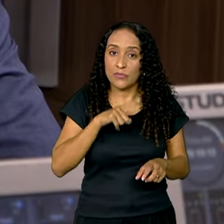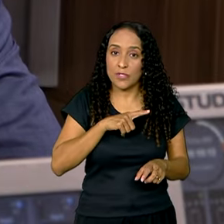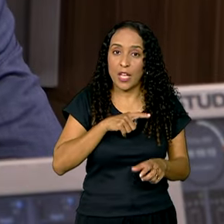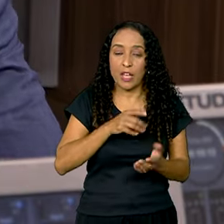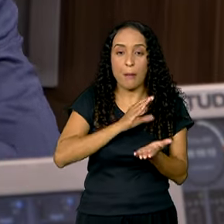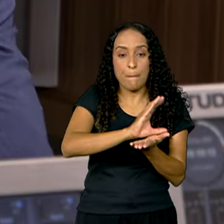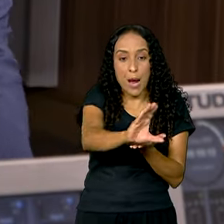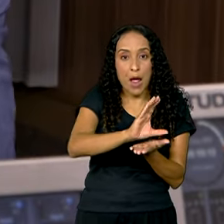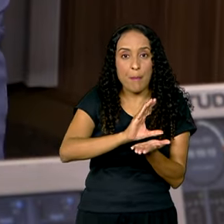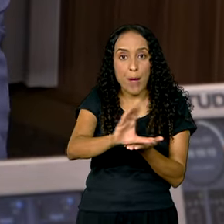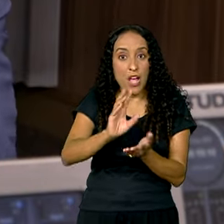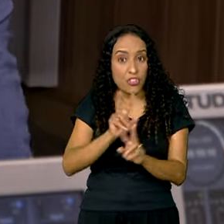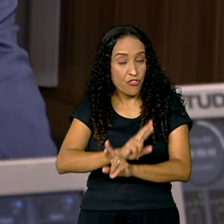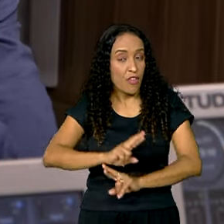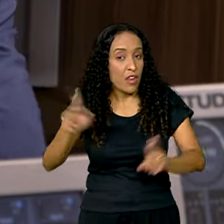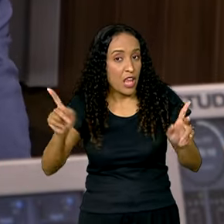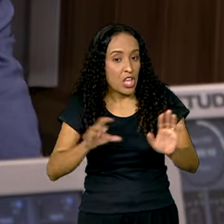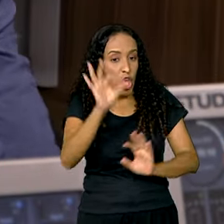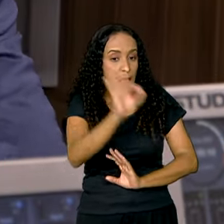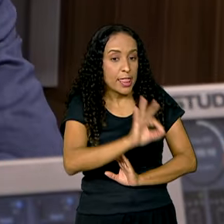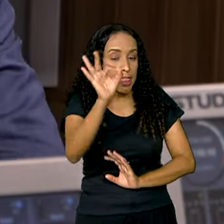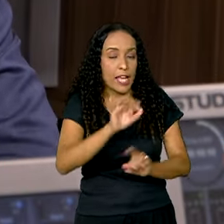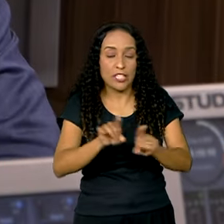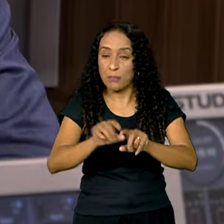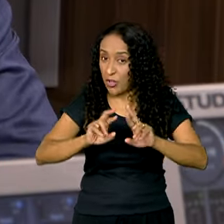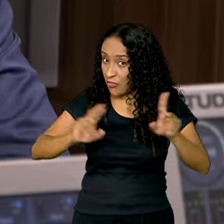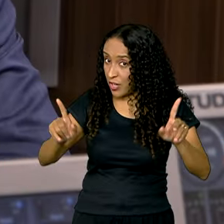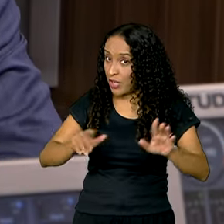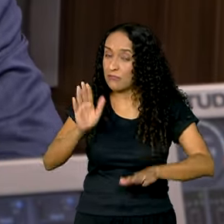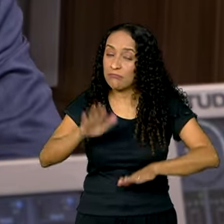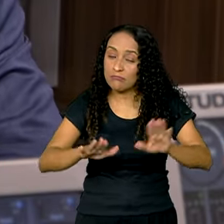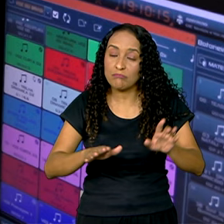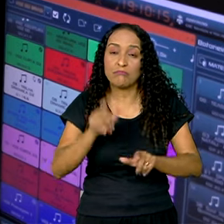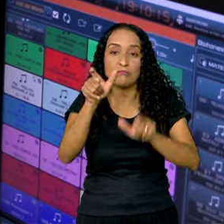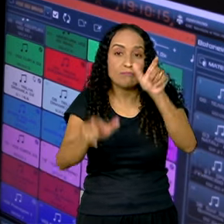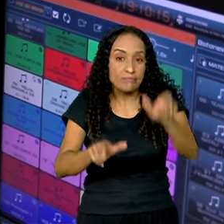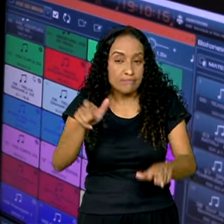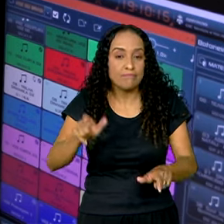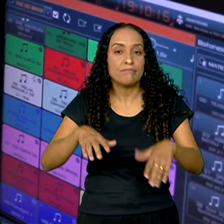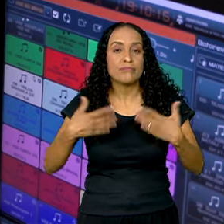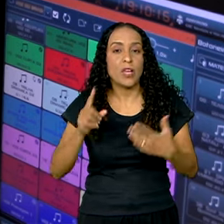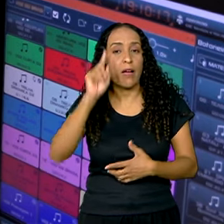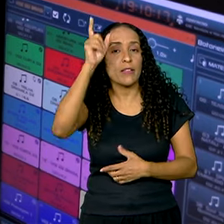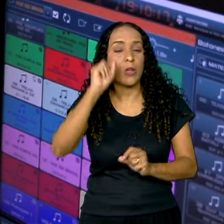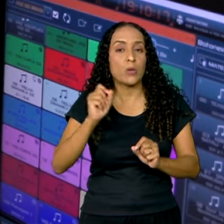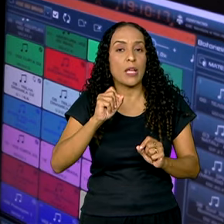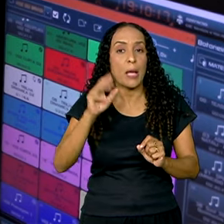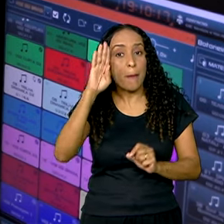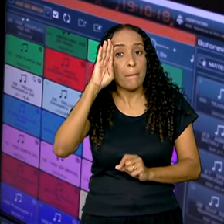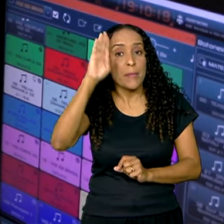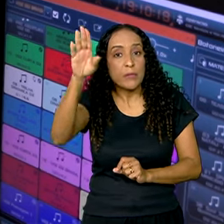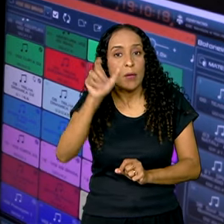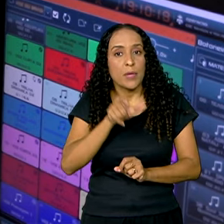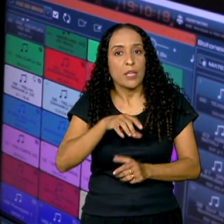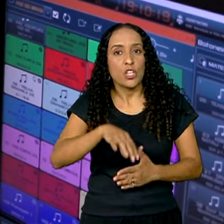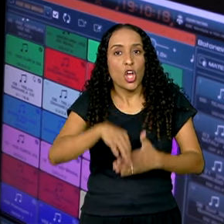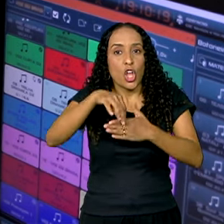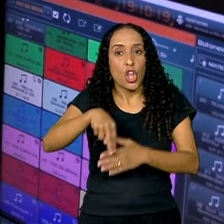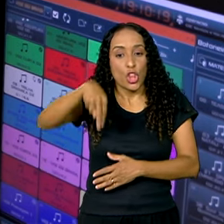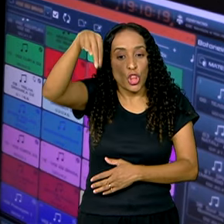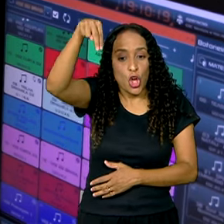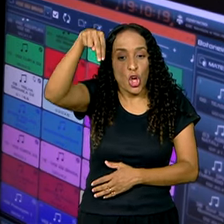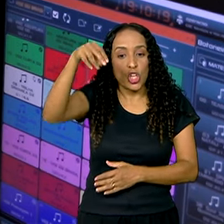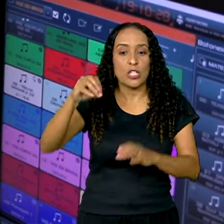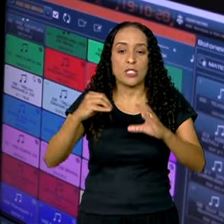diferenciadas taxas diferenciadas tá de acordo com o público mas ideia é levar eh eh principalmente aí para Norte e